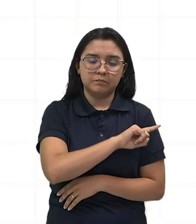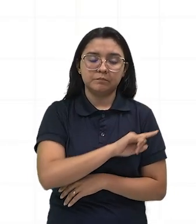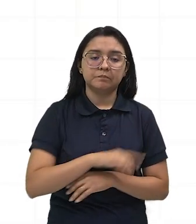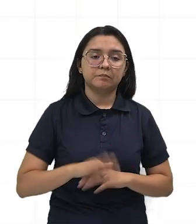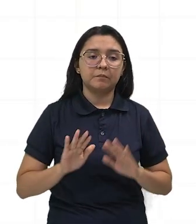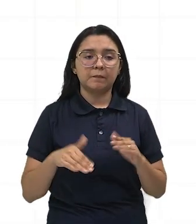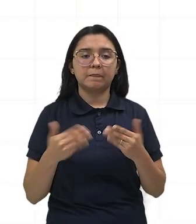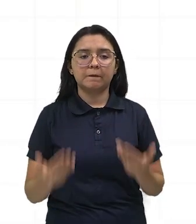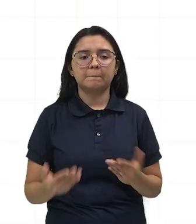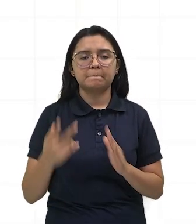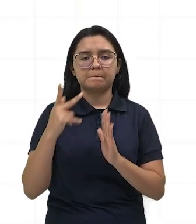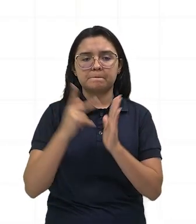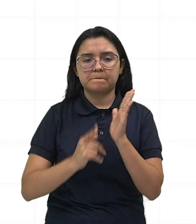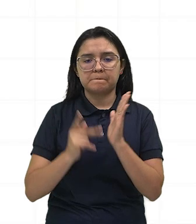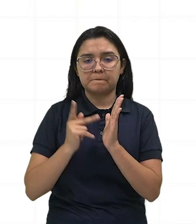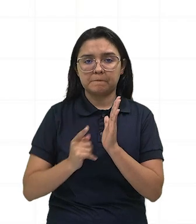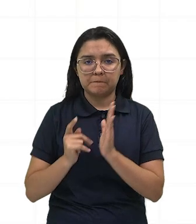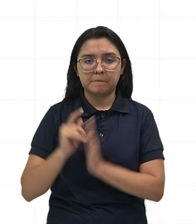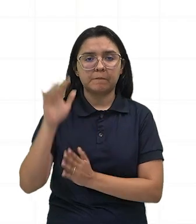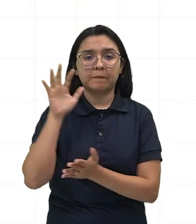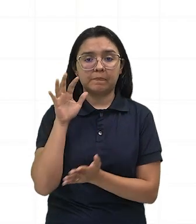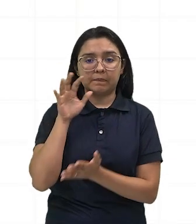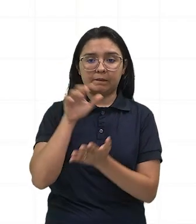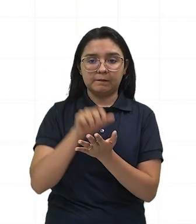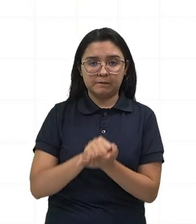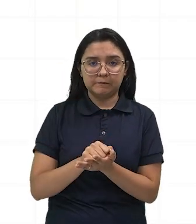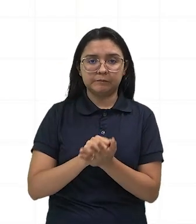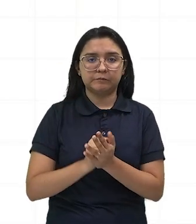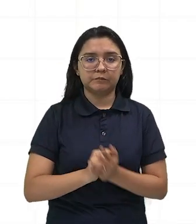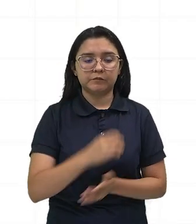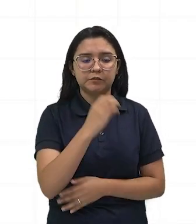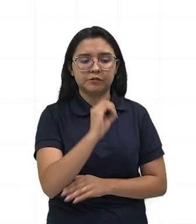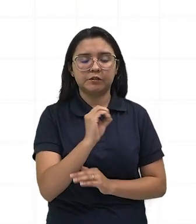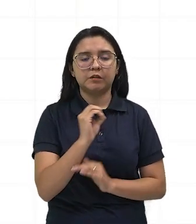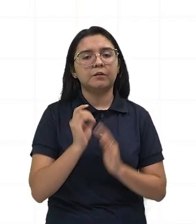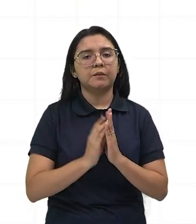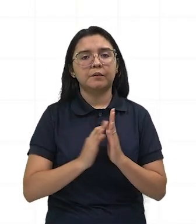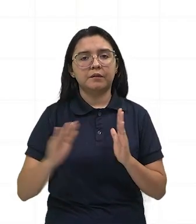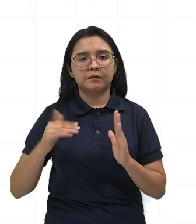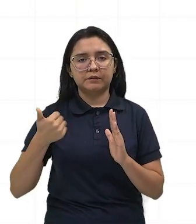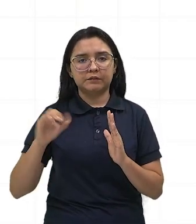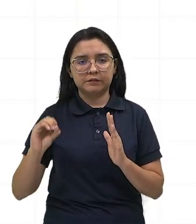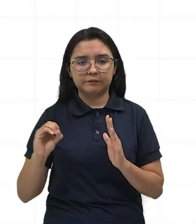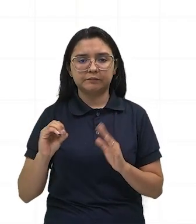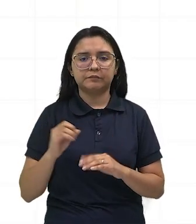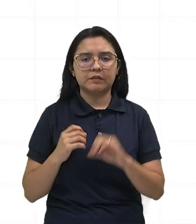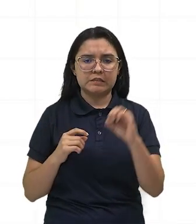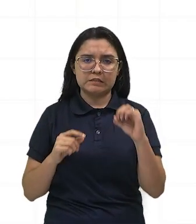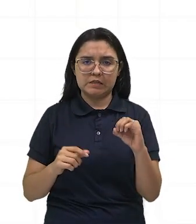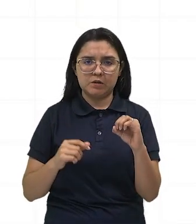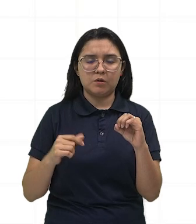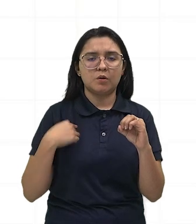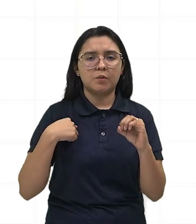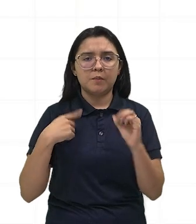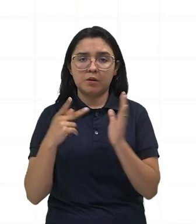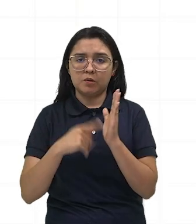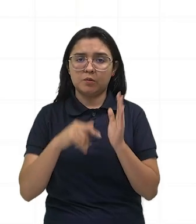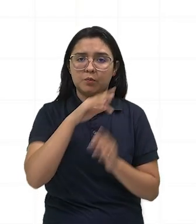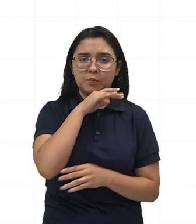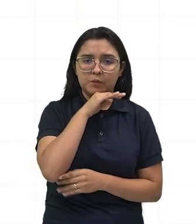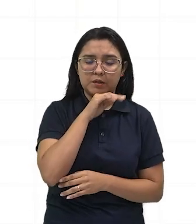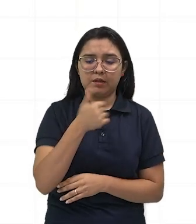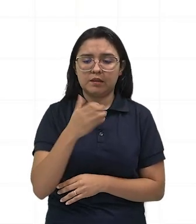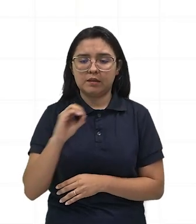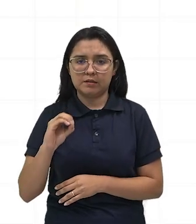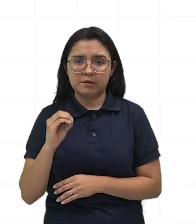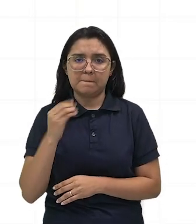As notas foram registradas em uma escala de 0 a 10, sendo 0 a pior nota possível e 10